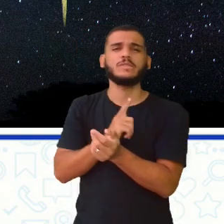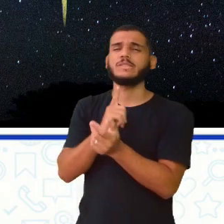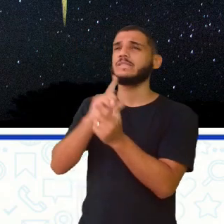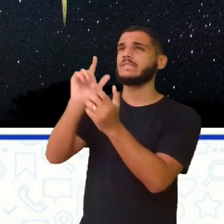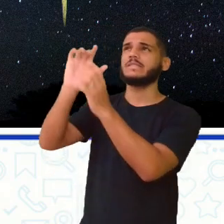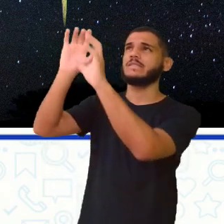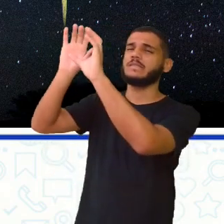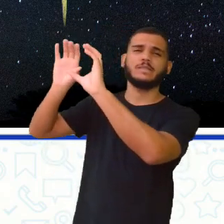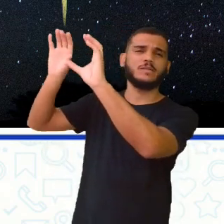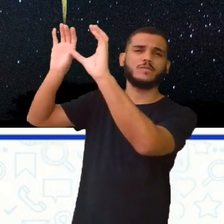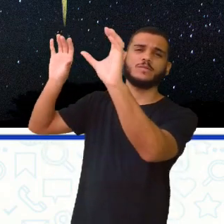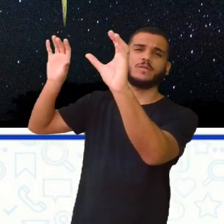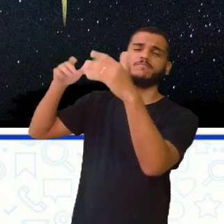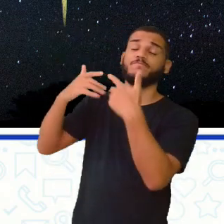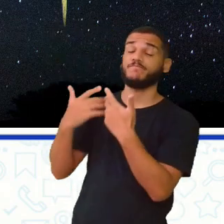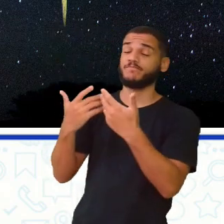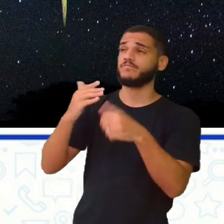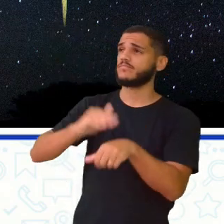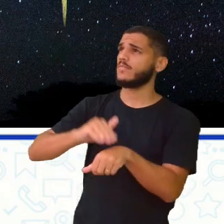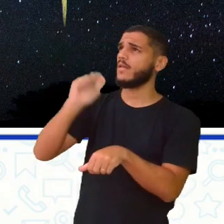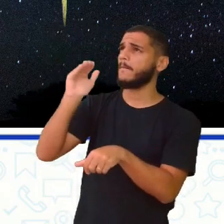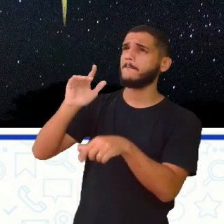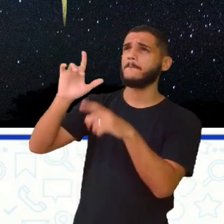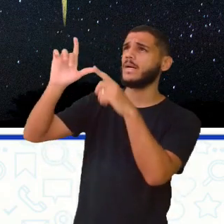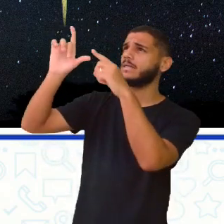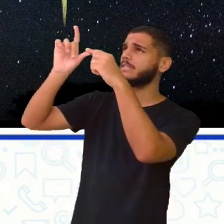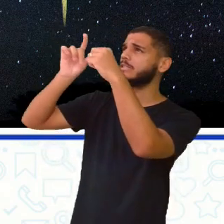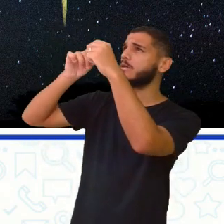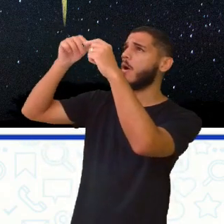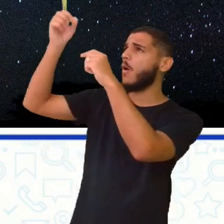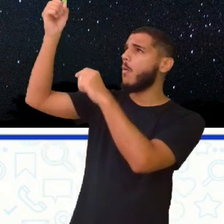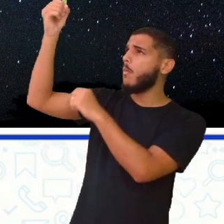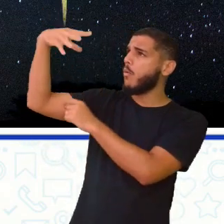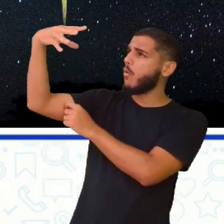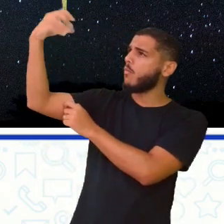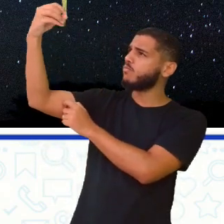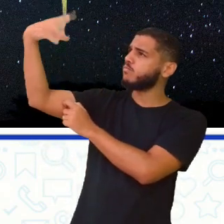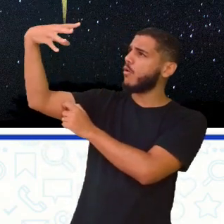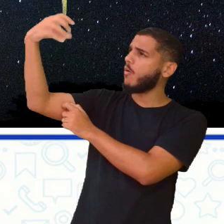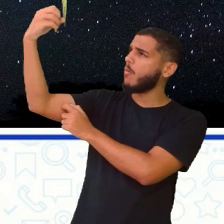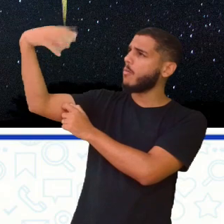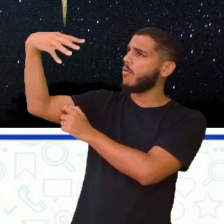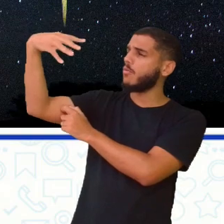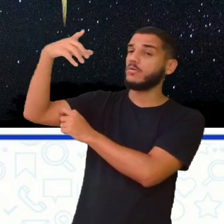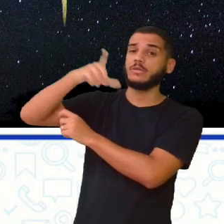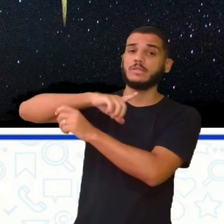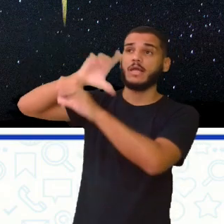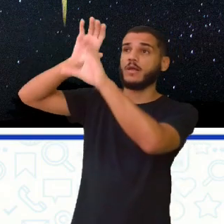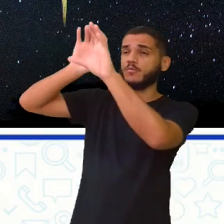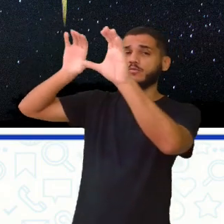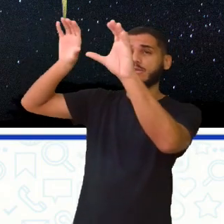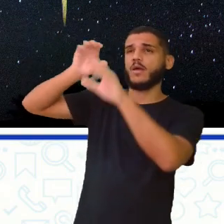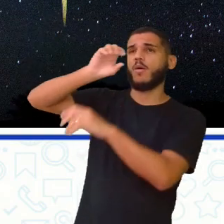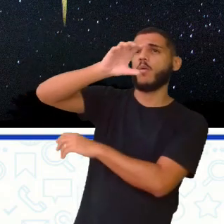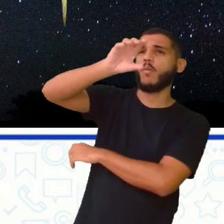céu. Muito mais brilhante que as restantes, que se movia pelo céu,